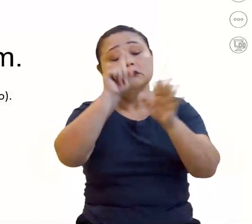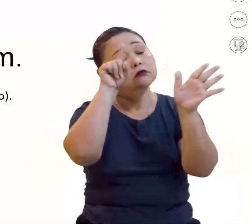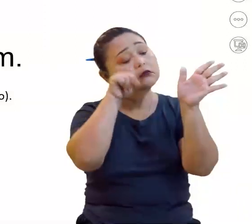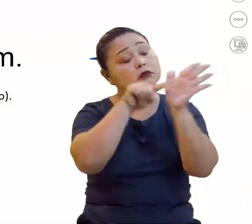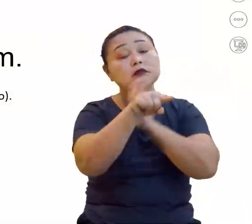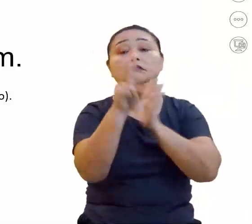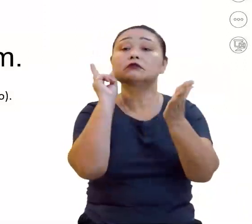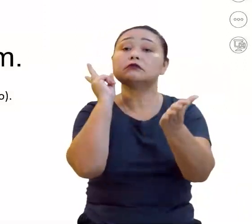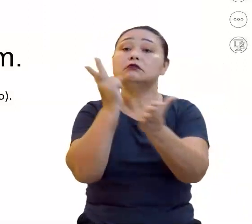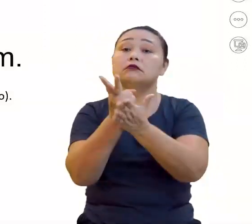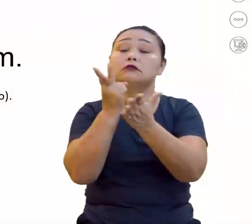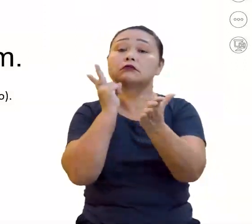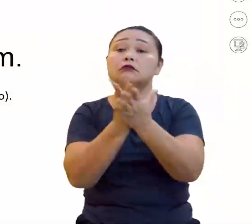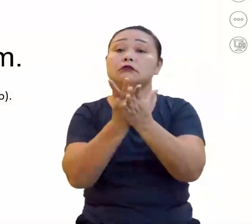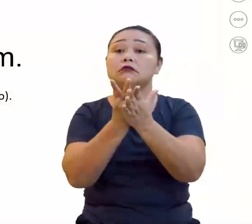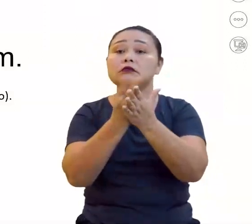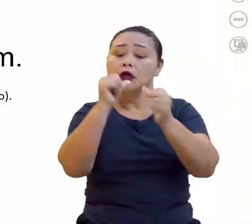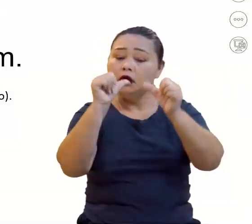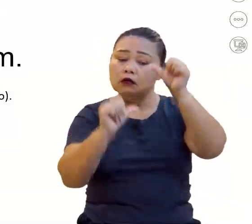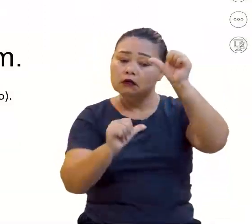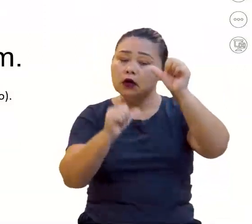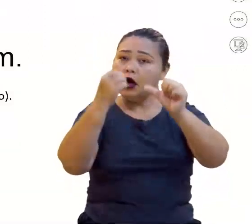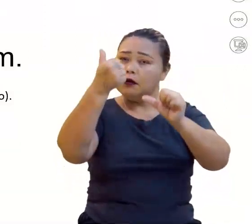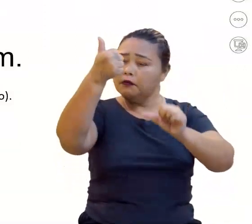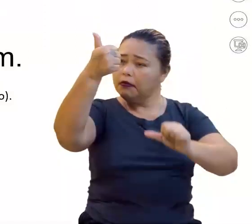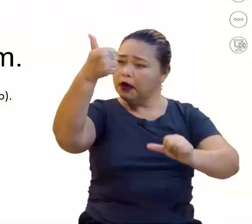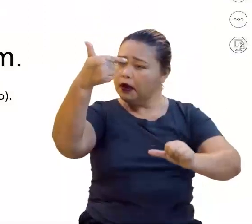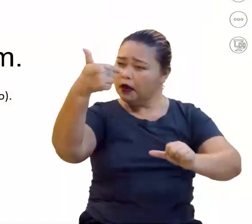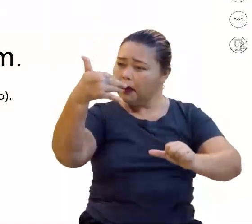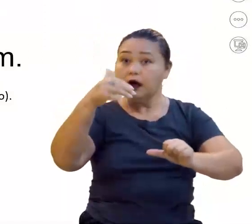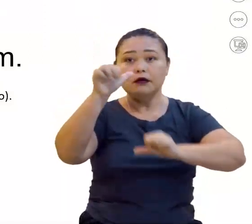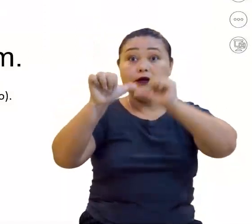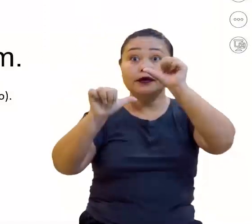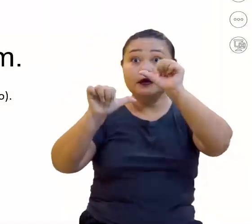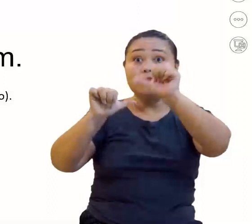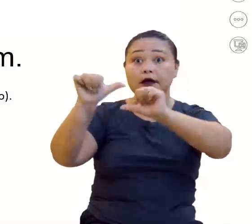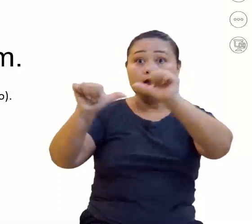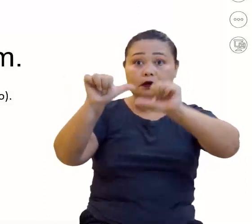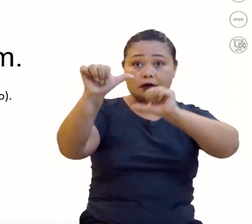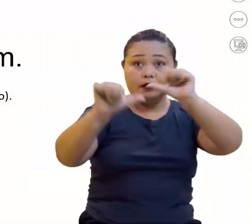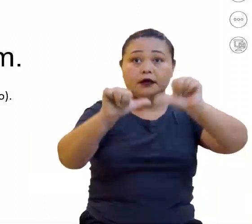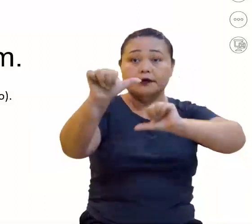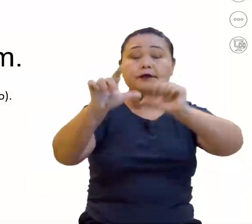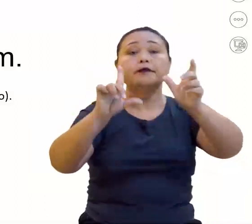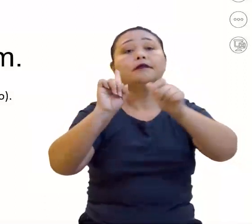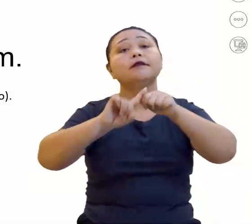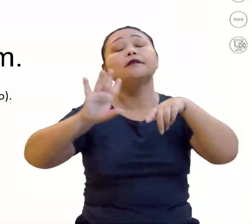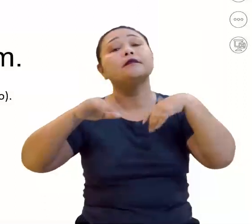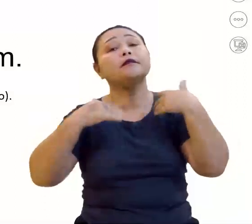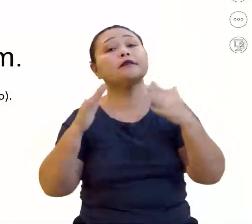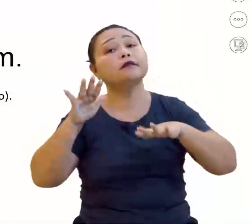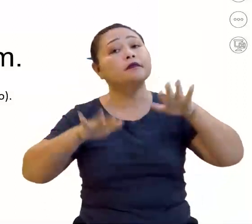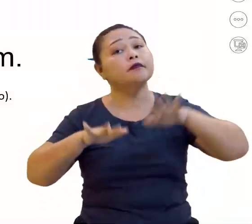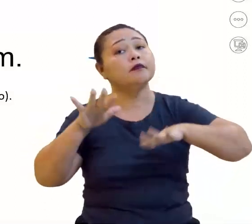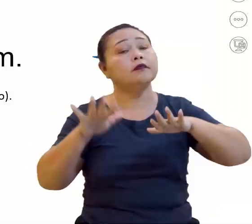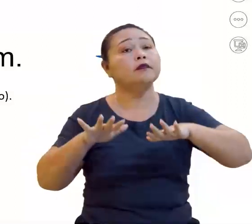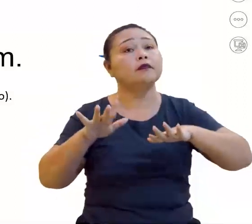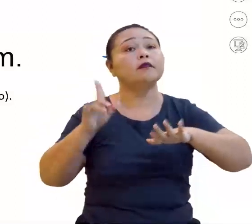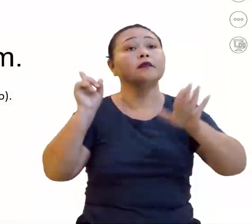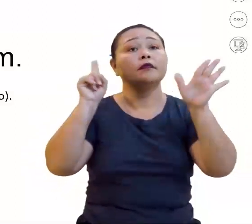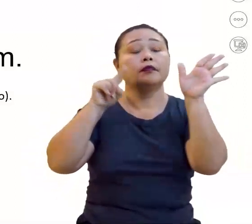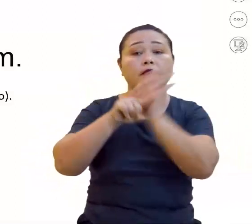mesmas em ordem diversas, né? Isso. Então, às vezes... A